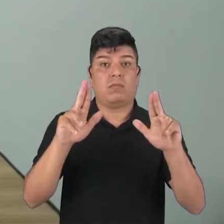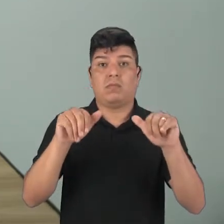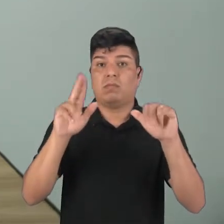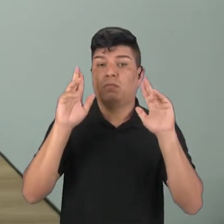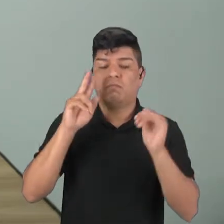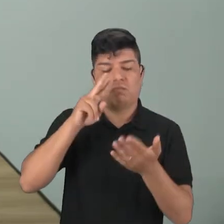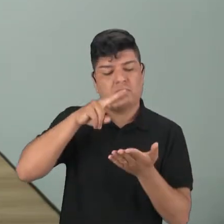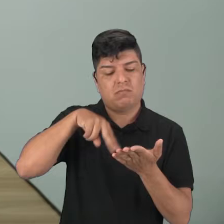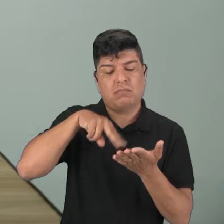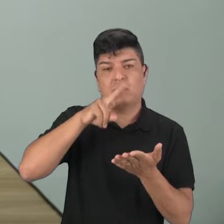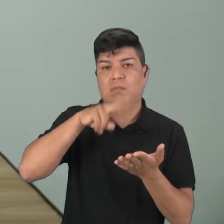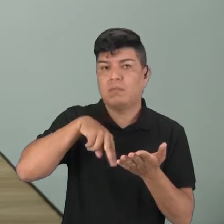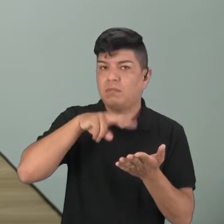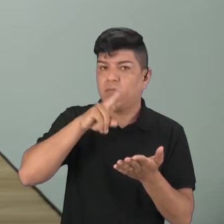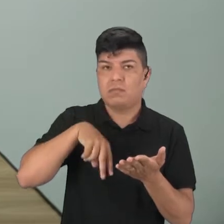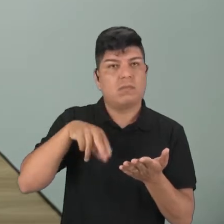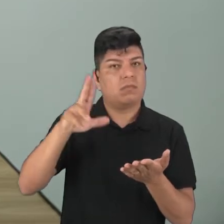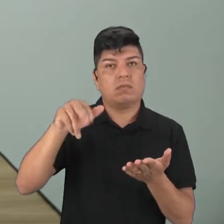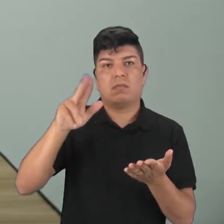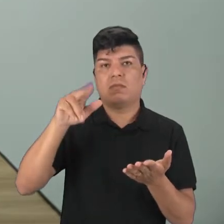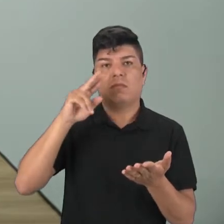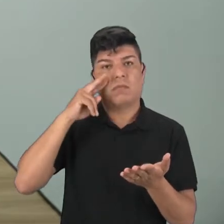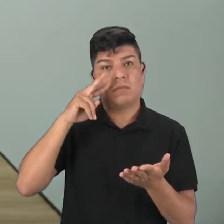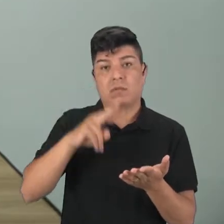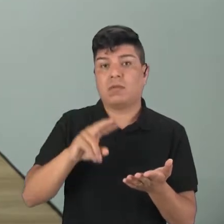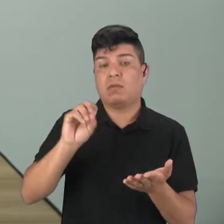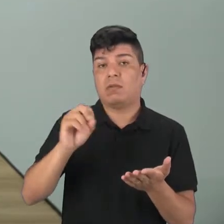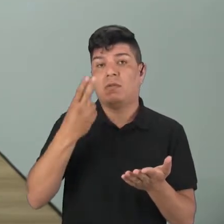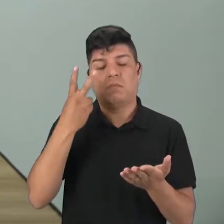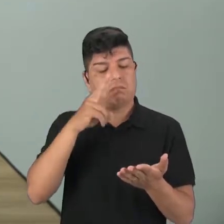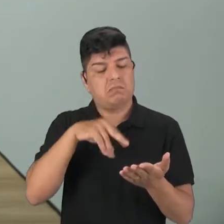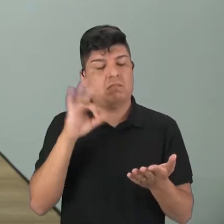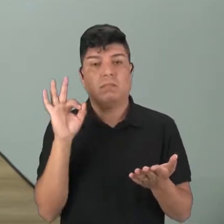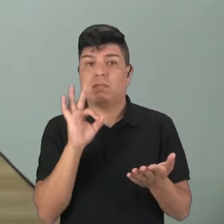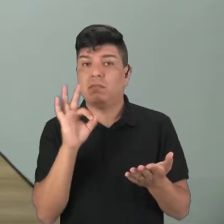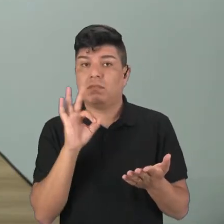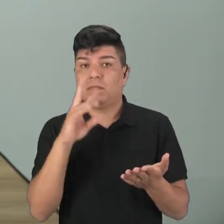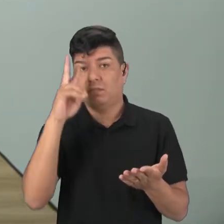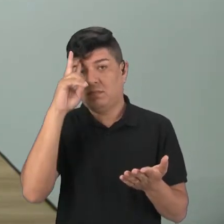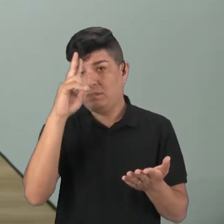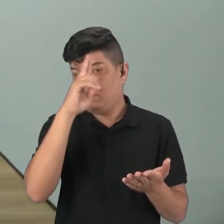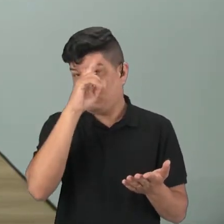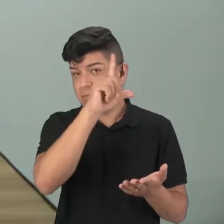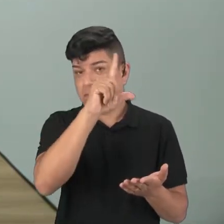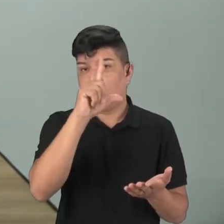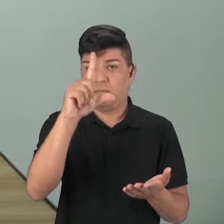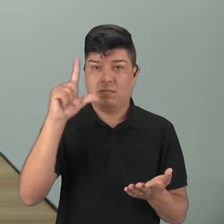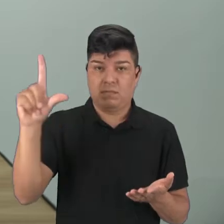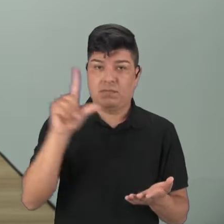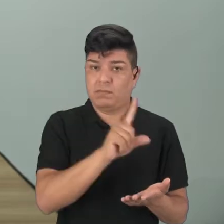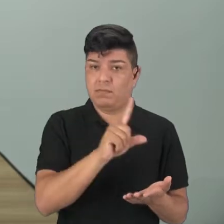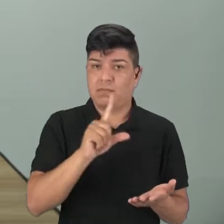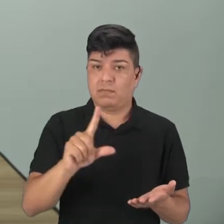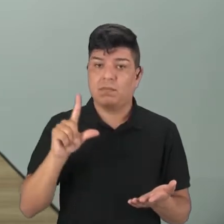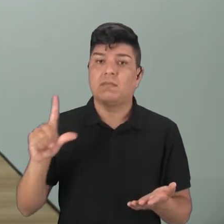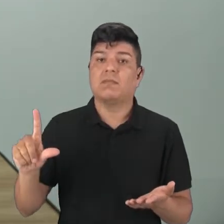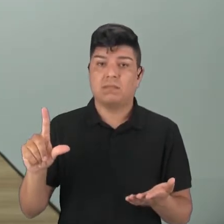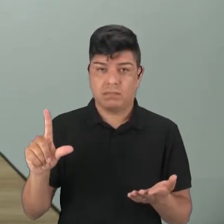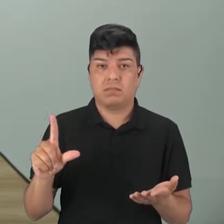manusearam um gibi, nunca viram ou fizeram a leitura de uma história em quadrinho contida em um